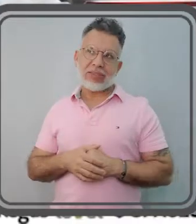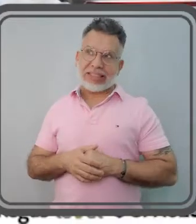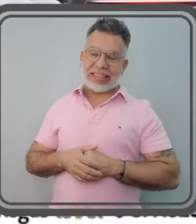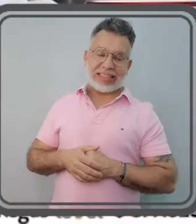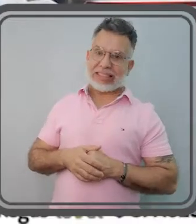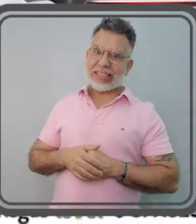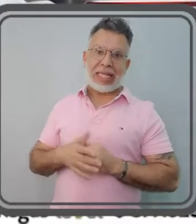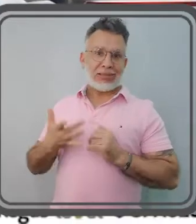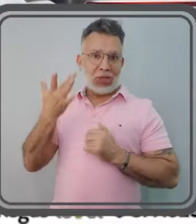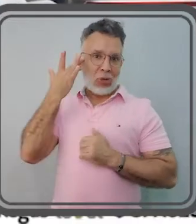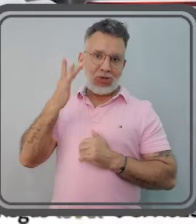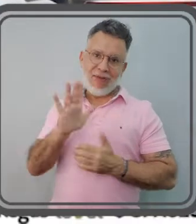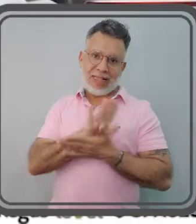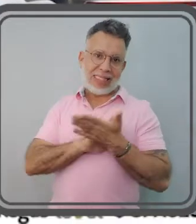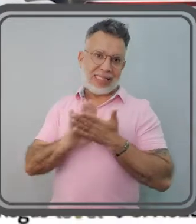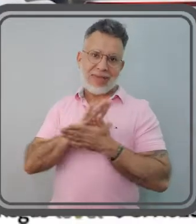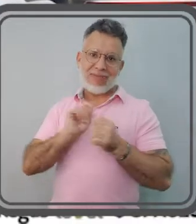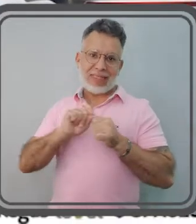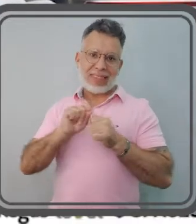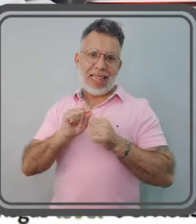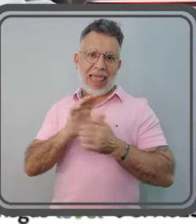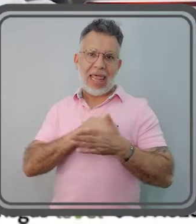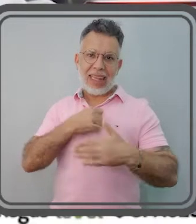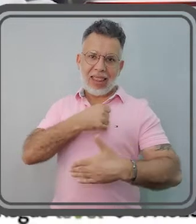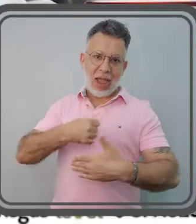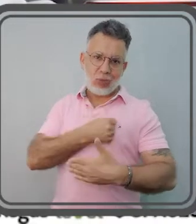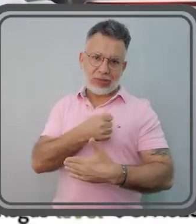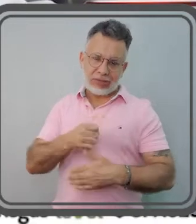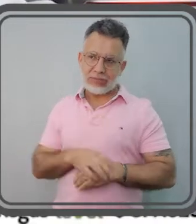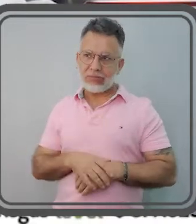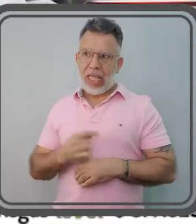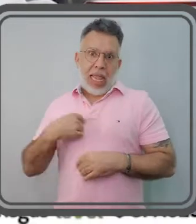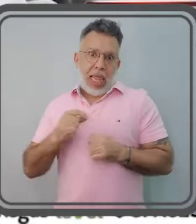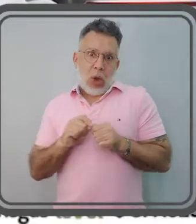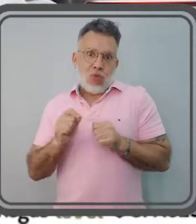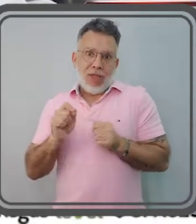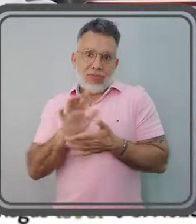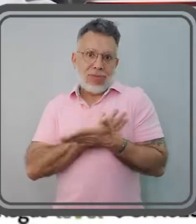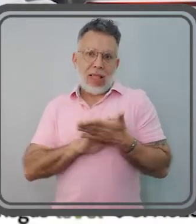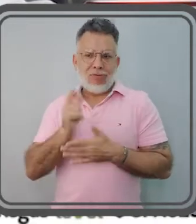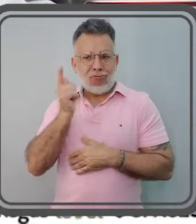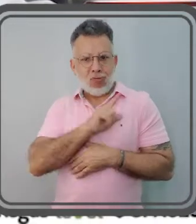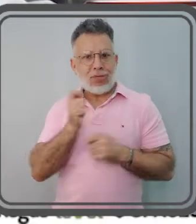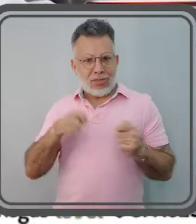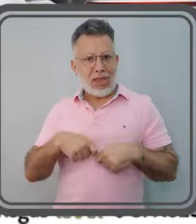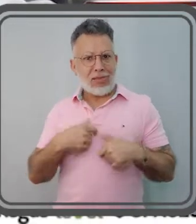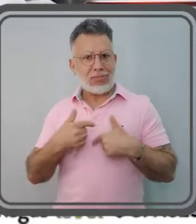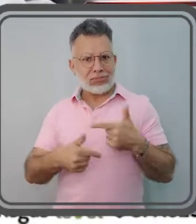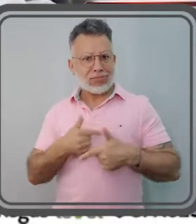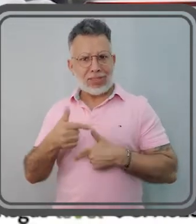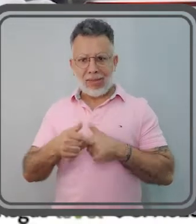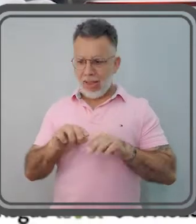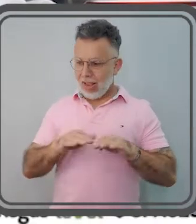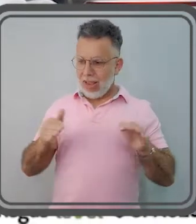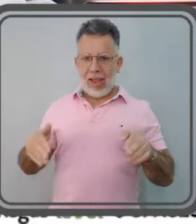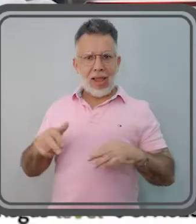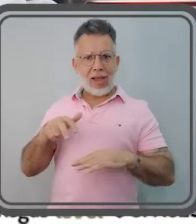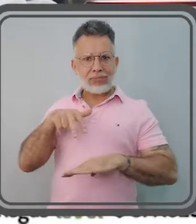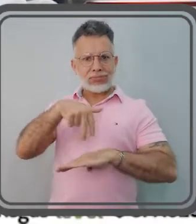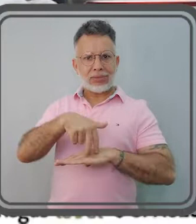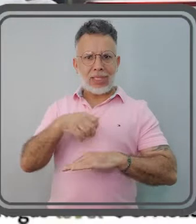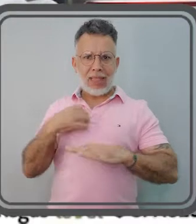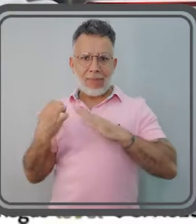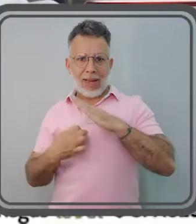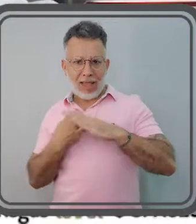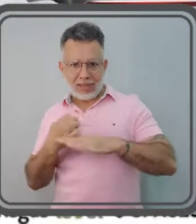se eu que não faço nada, eu consigo entrar atrás do balcão da Splash, eu consigo fazer tudo, você não precisa ter muita experiência, não. Então, assim,